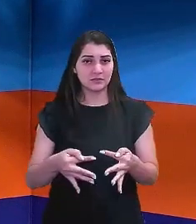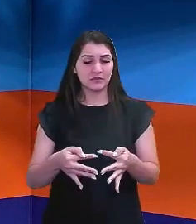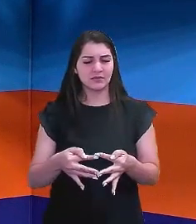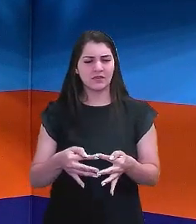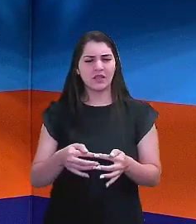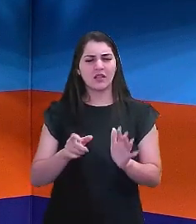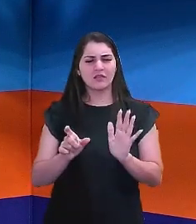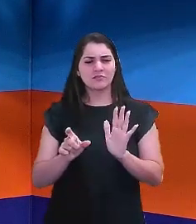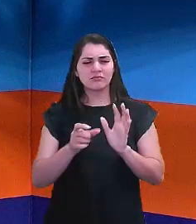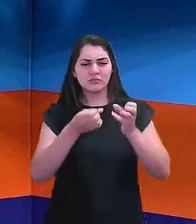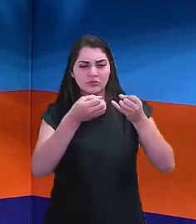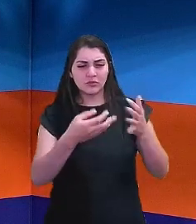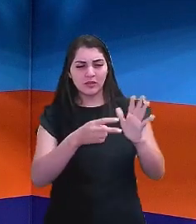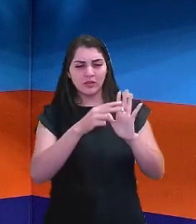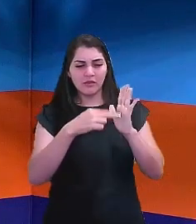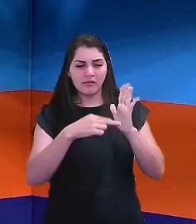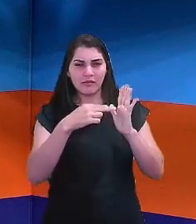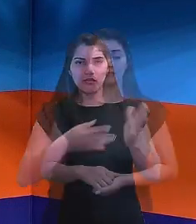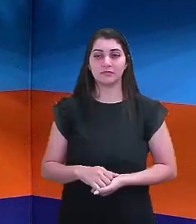para vocês, né?